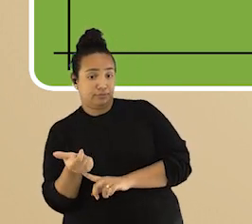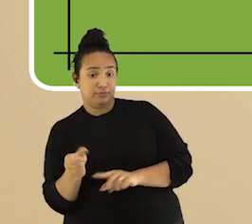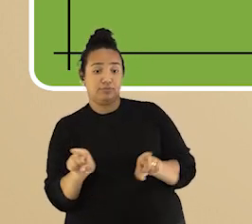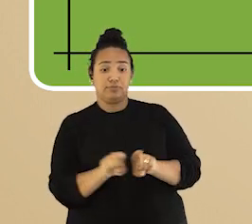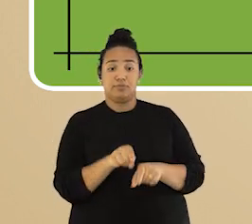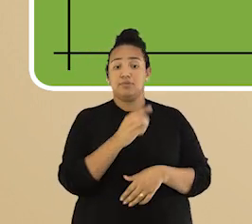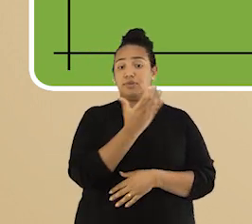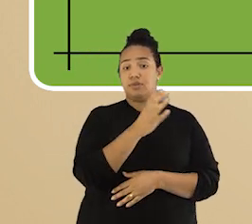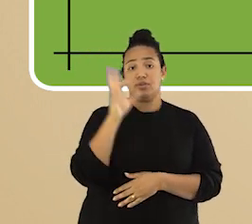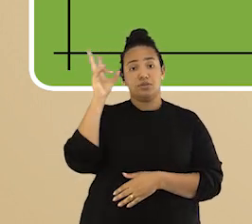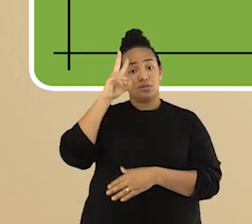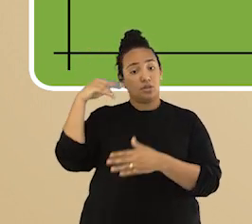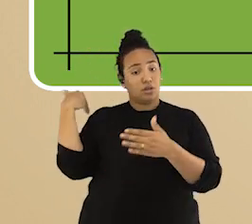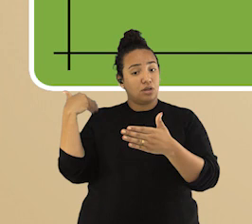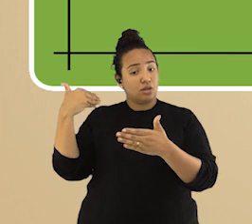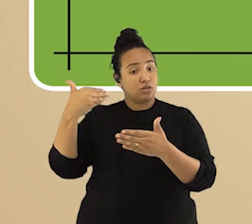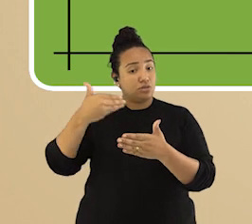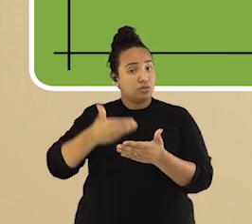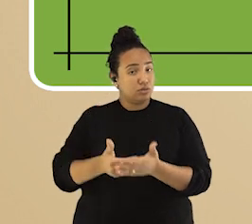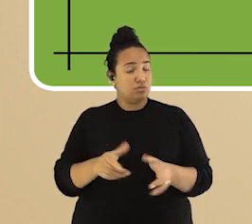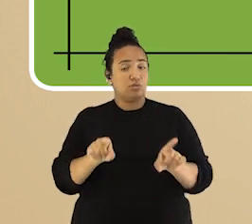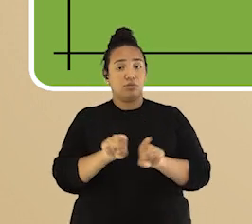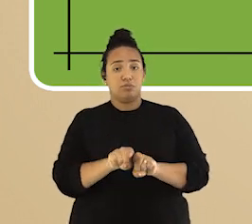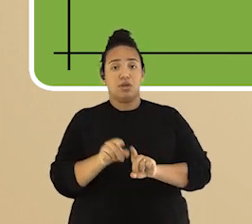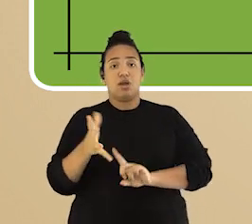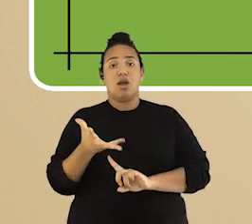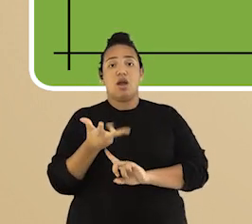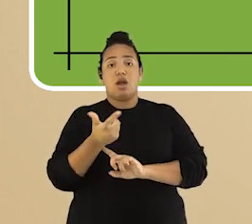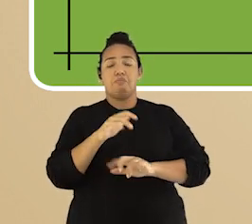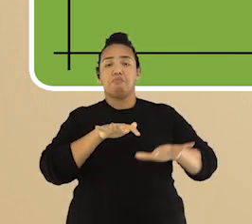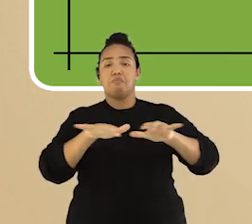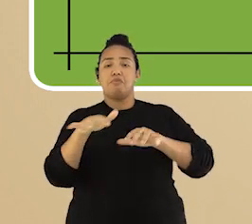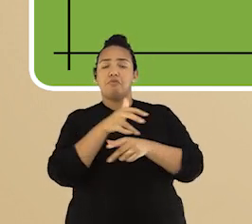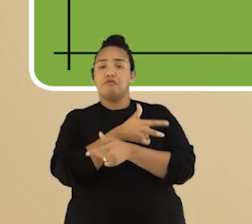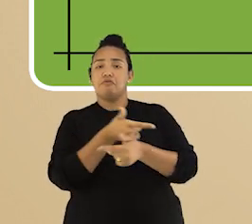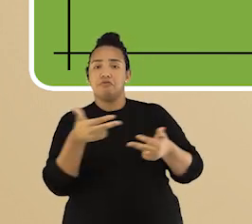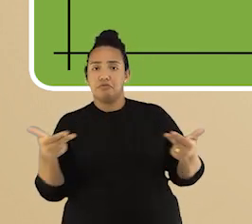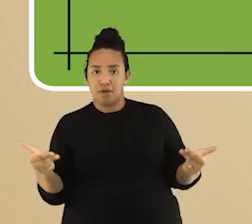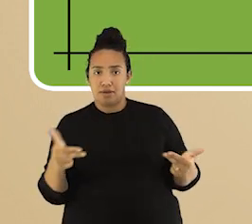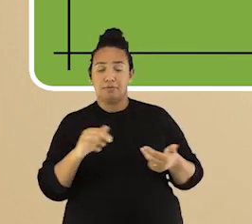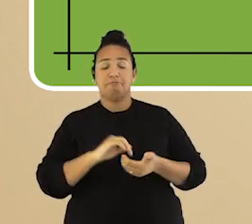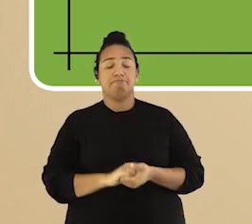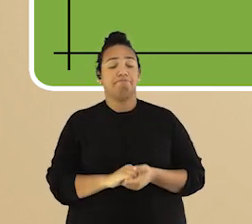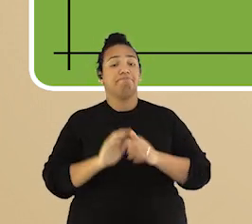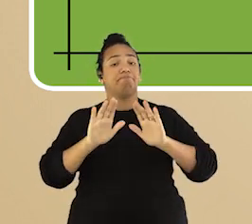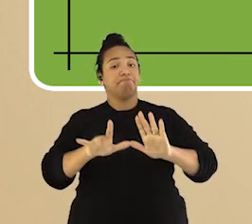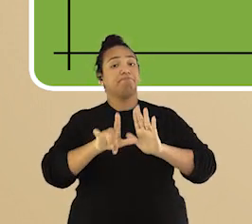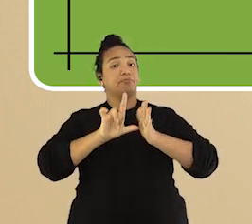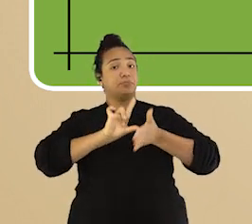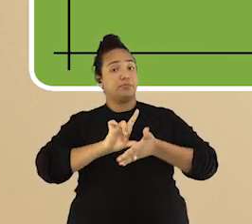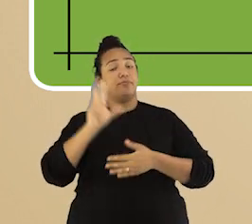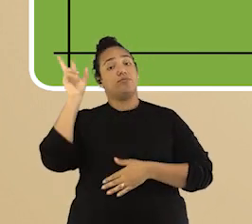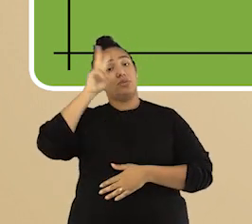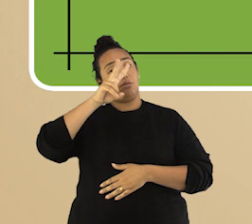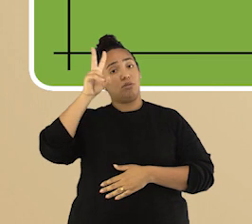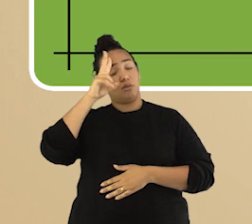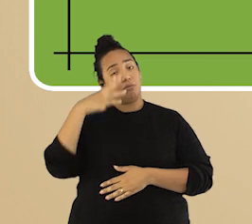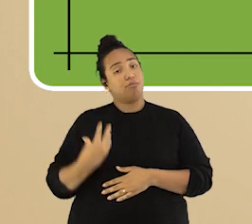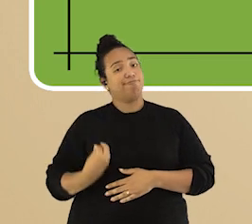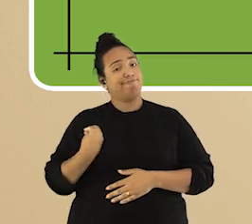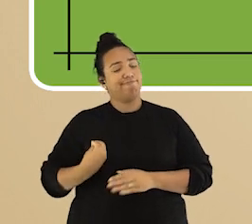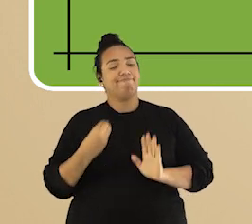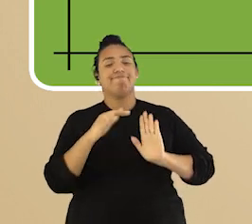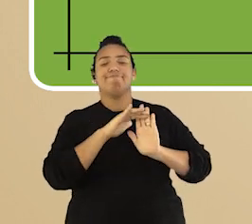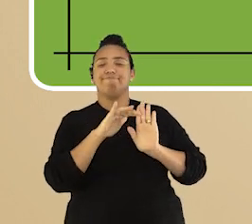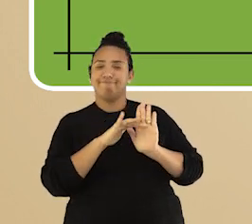da história nos diferentes movimentos artísticos. Mas antes, não se esqueça de registrar a sua presença